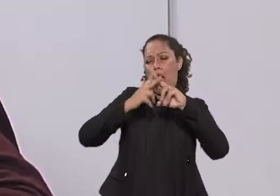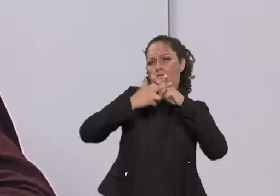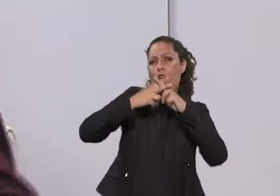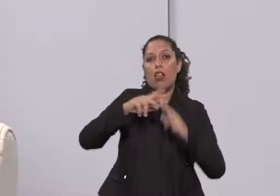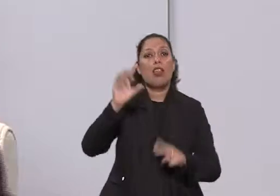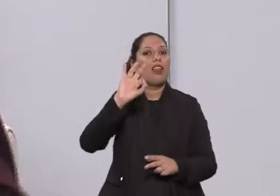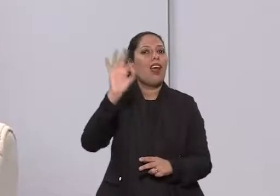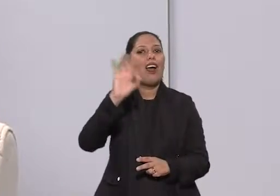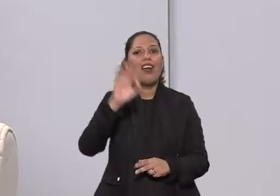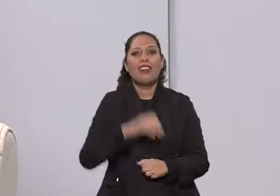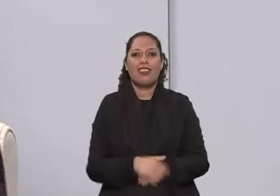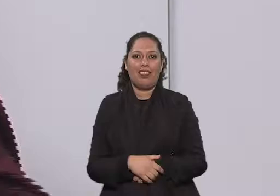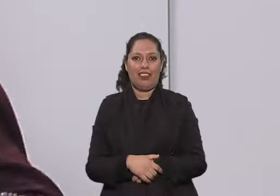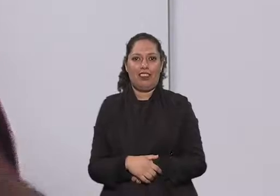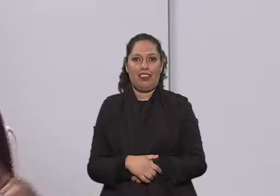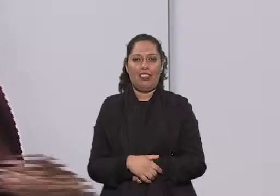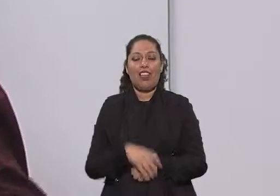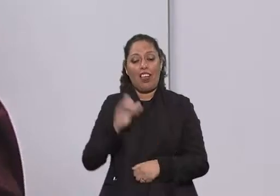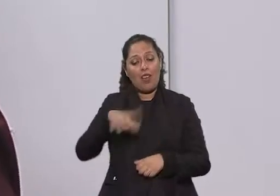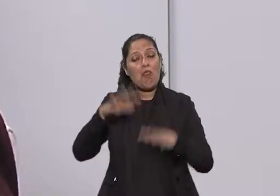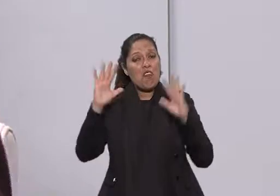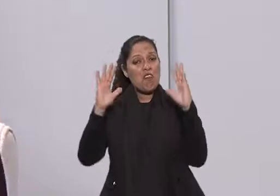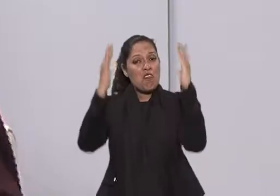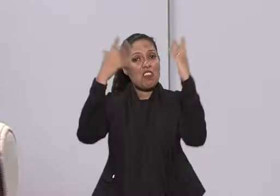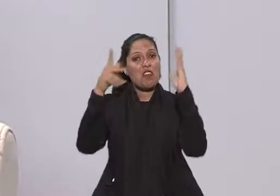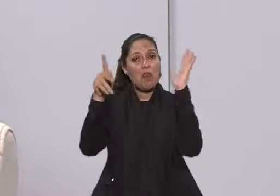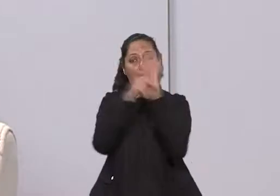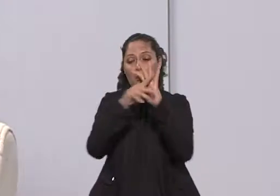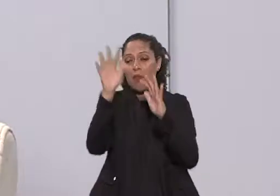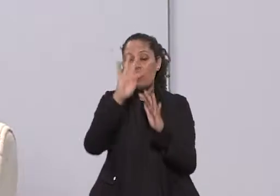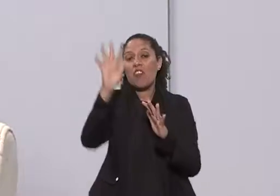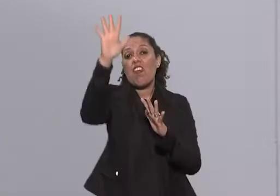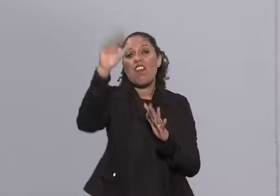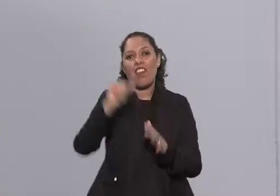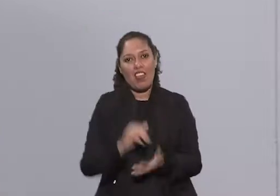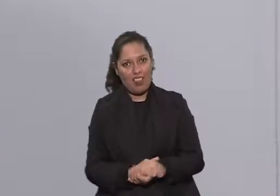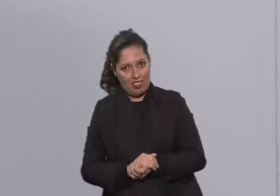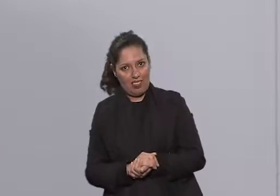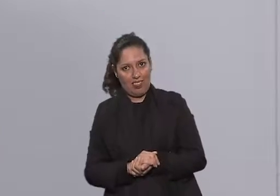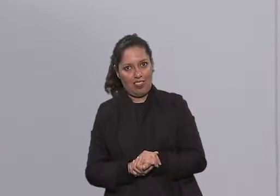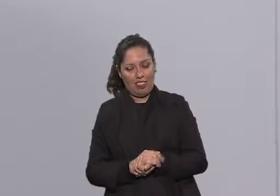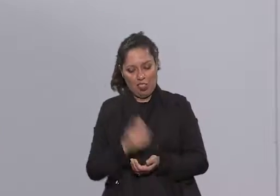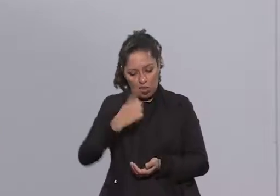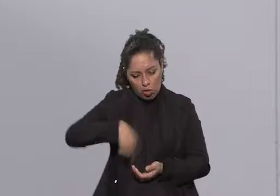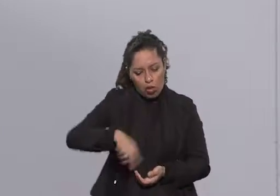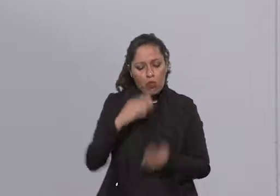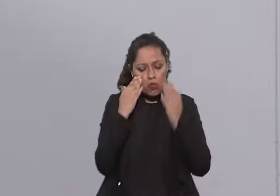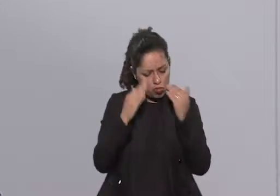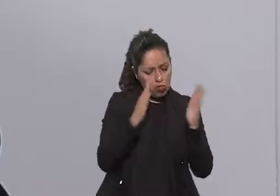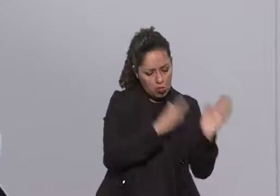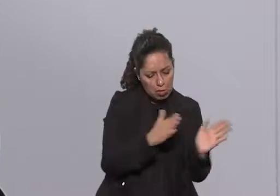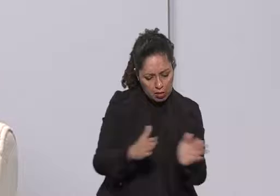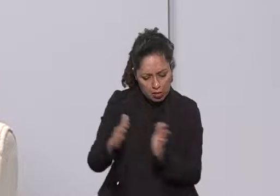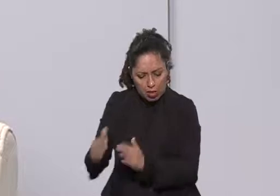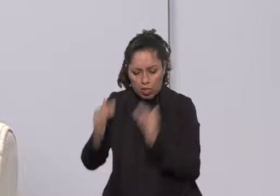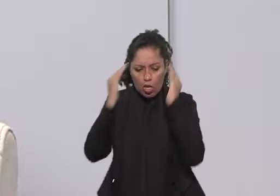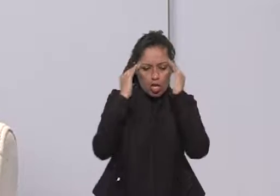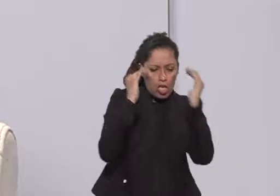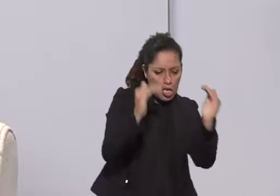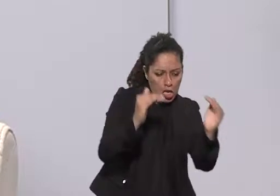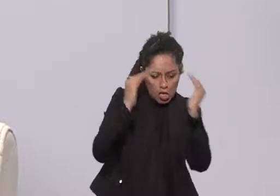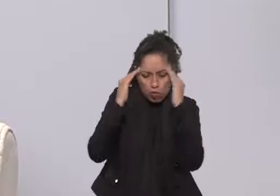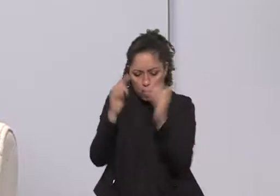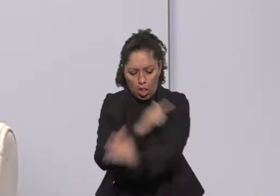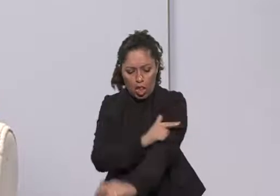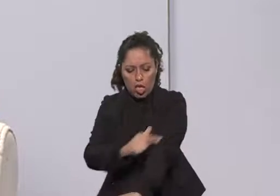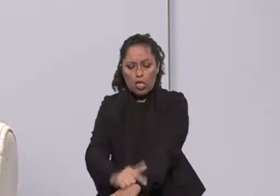porque foi uma festa pra nós mesmos nesta de favela mesmo para todos nós e mostrou que a organização ea respeito e educação exata também esá na